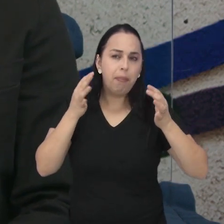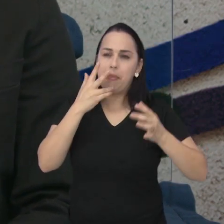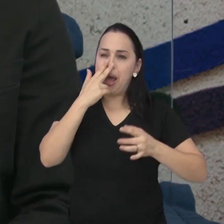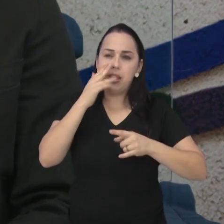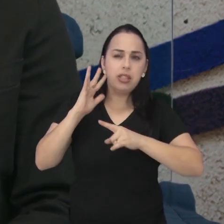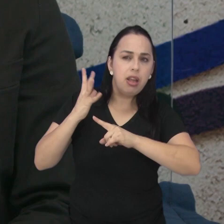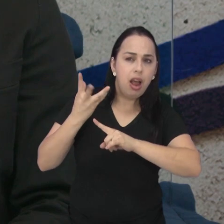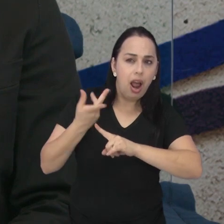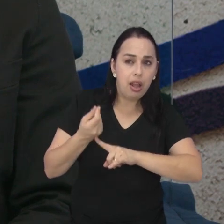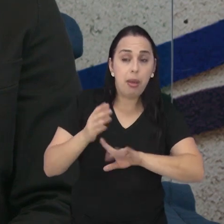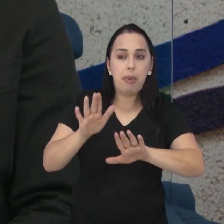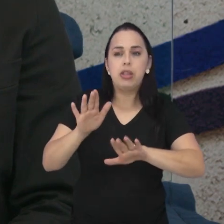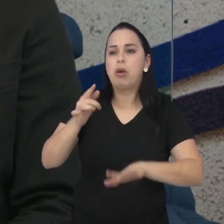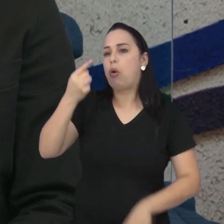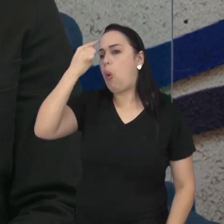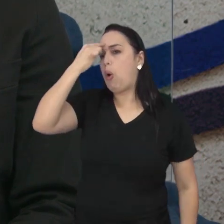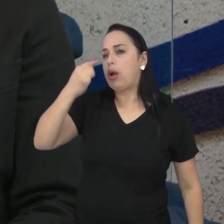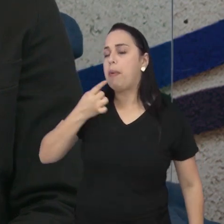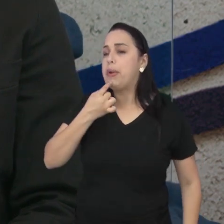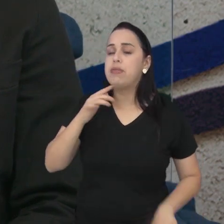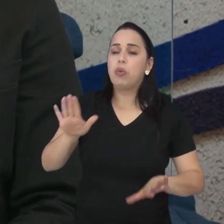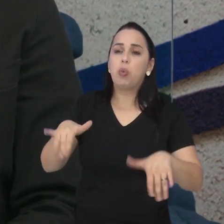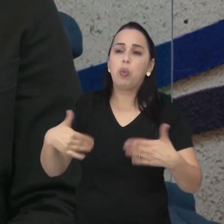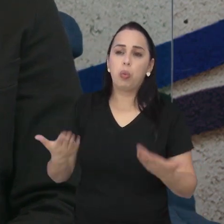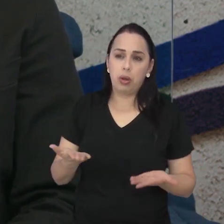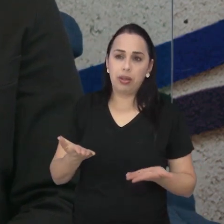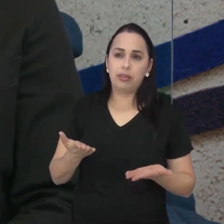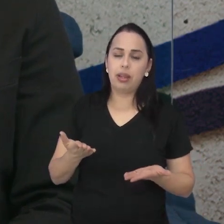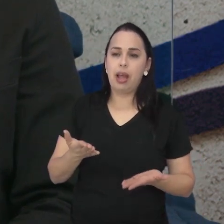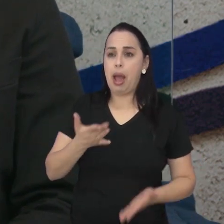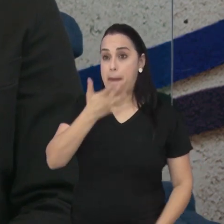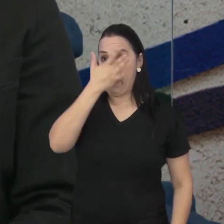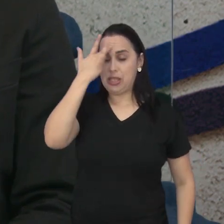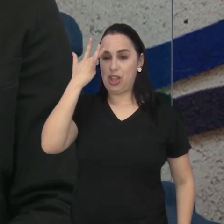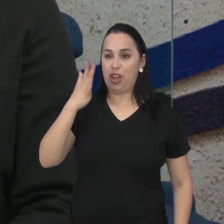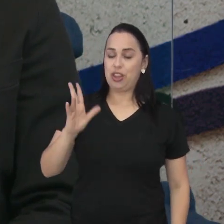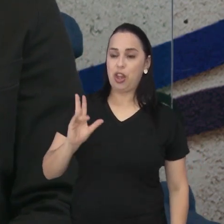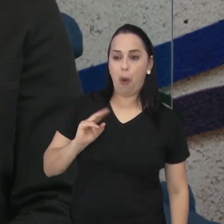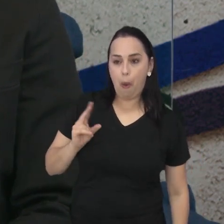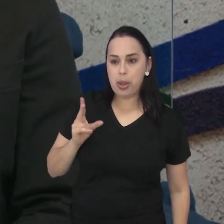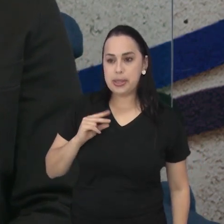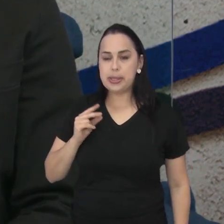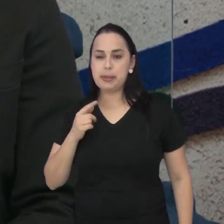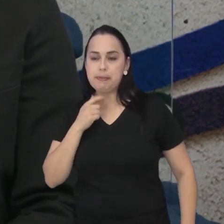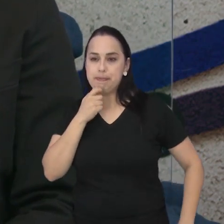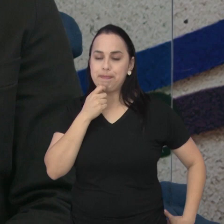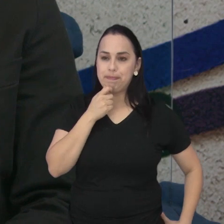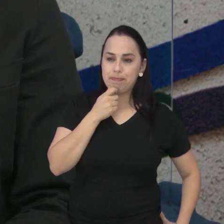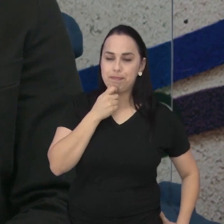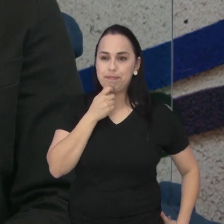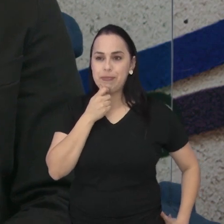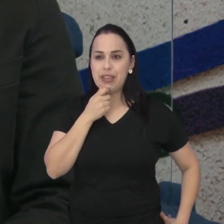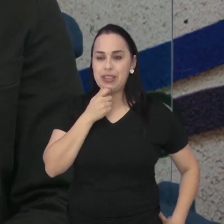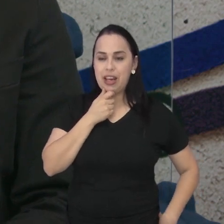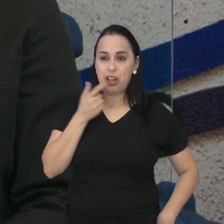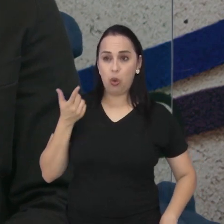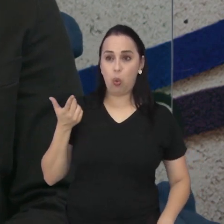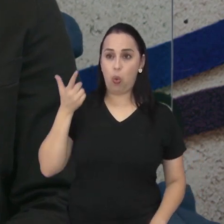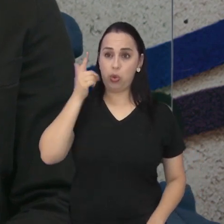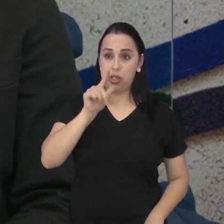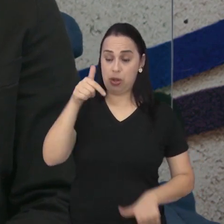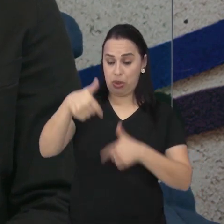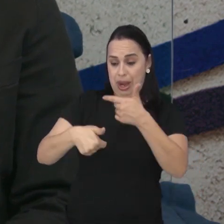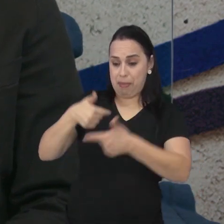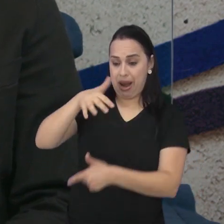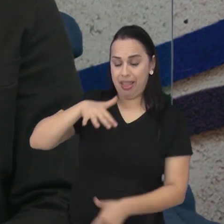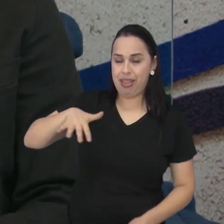que seria o perfil do profissional, né? Uma pessoa assim, nossa, será que eu vou me dar bem